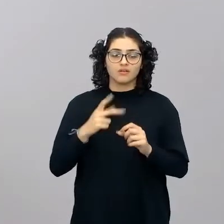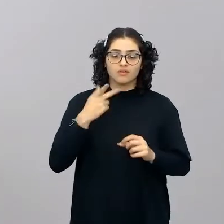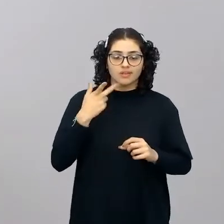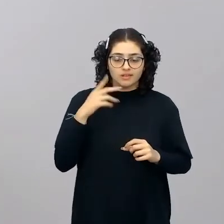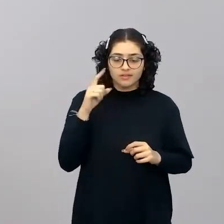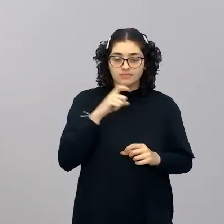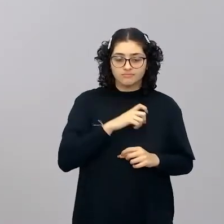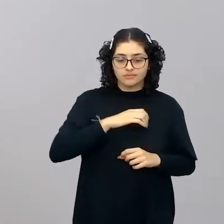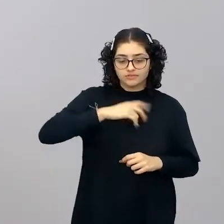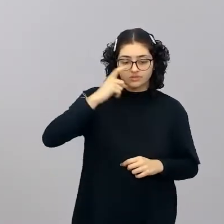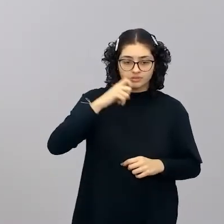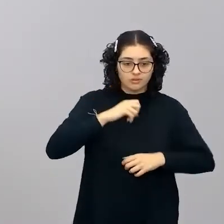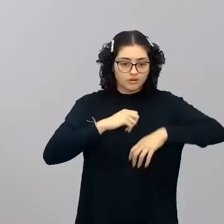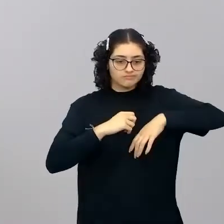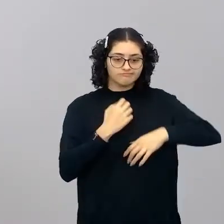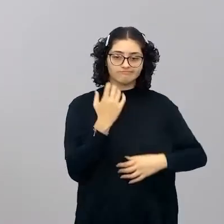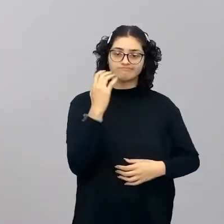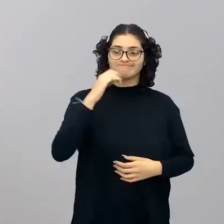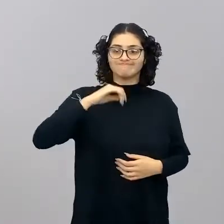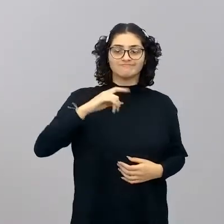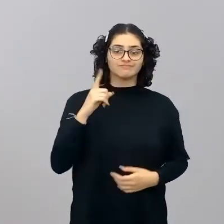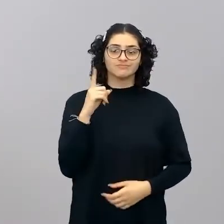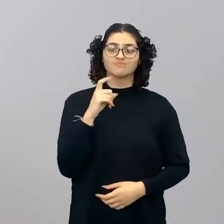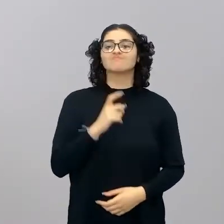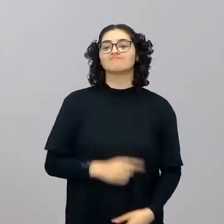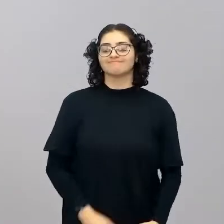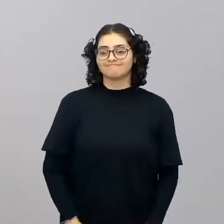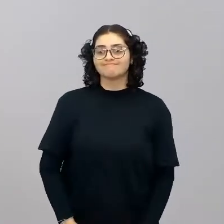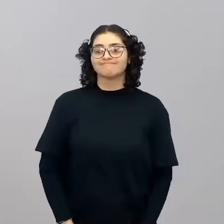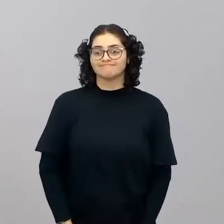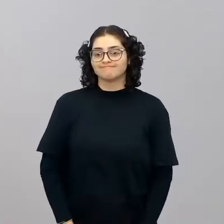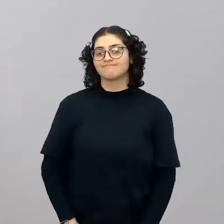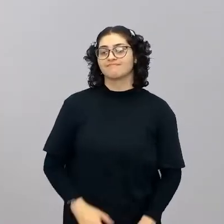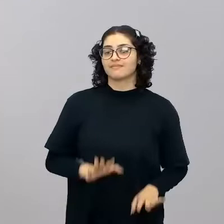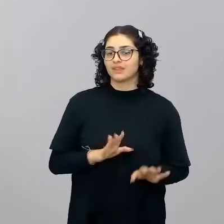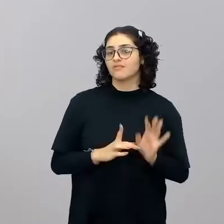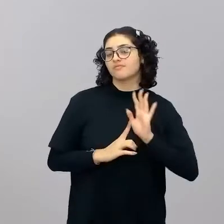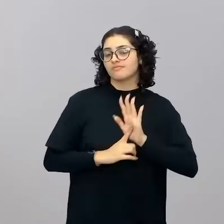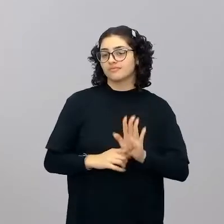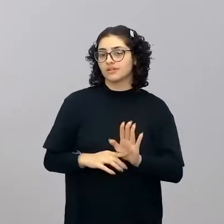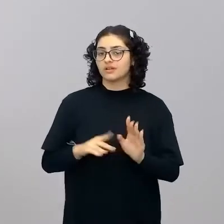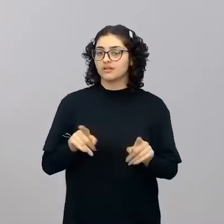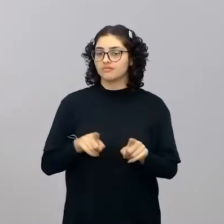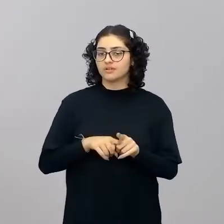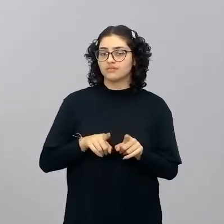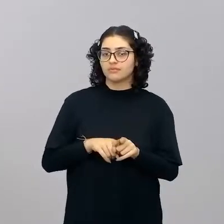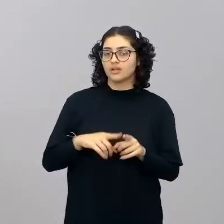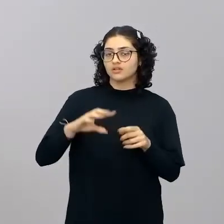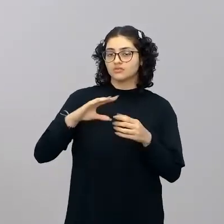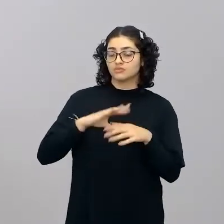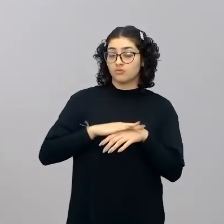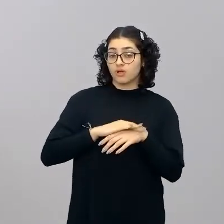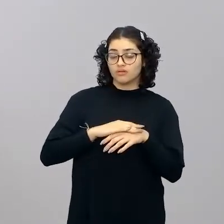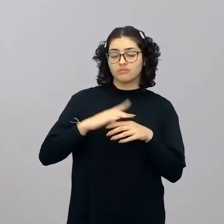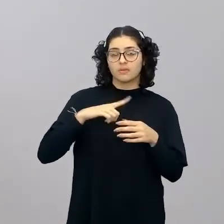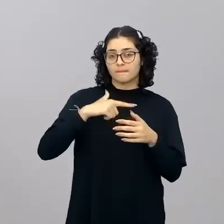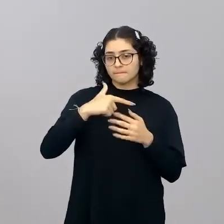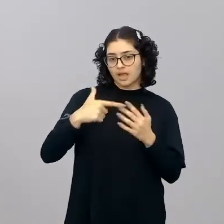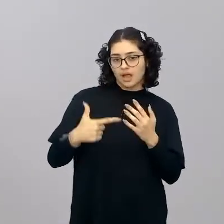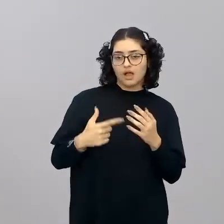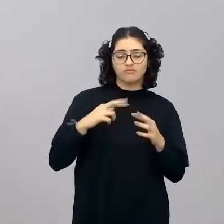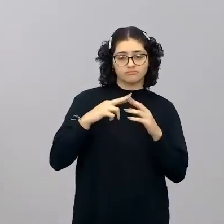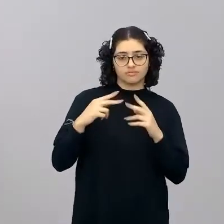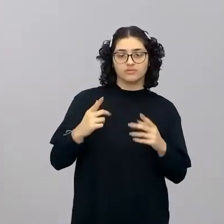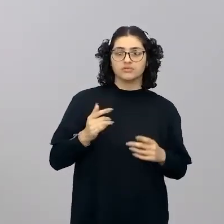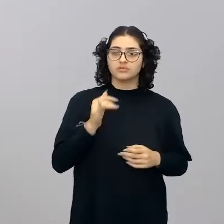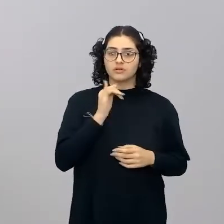e que afeta o sistema muscular. Então, a gente vai ver outros tipos de doenças também que afetam, por